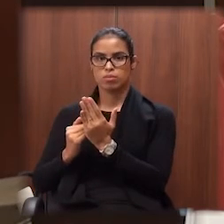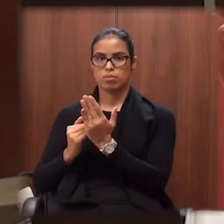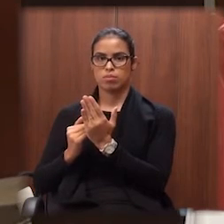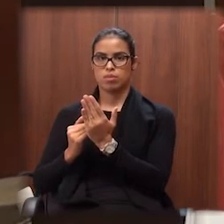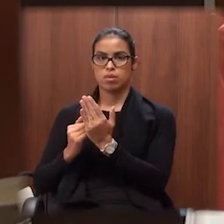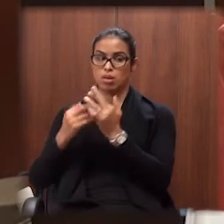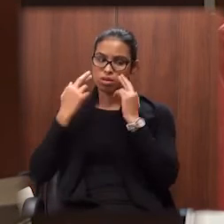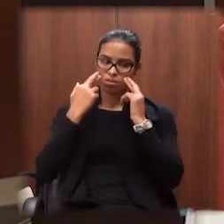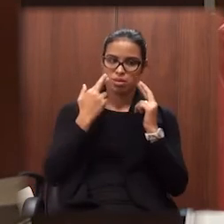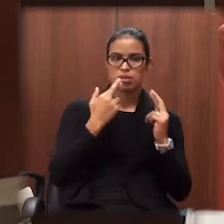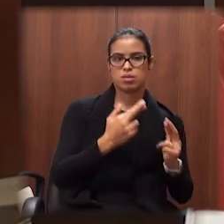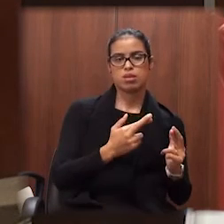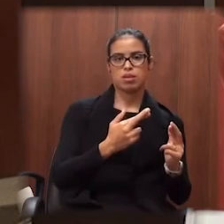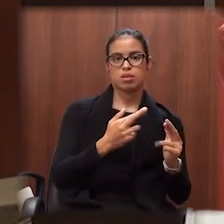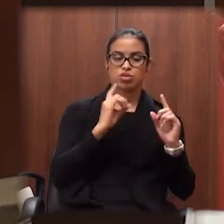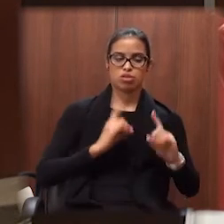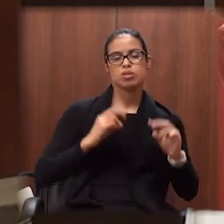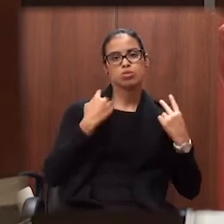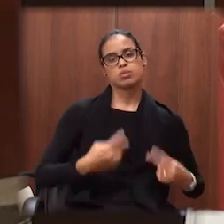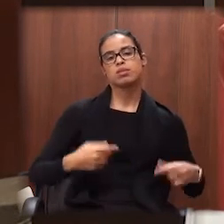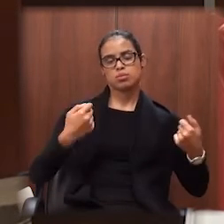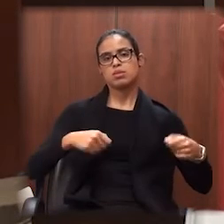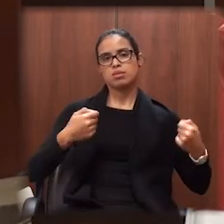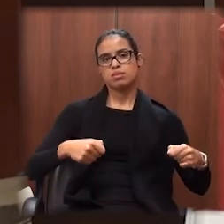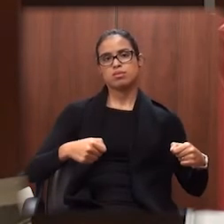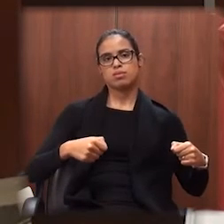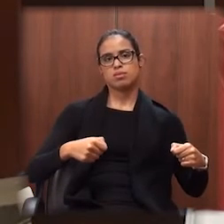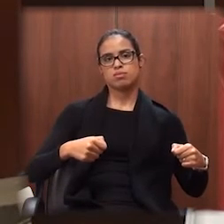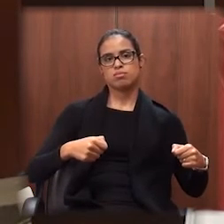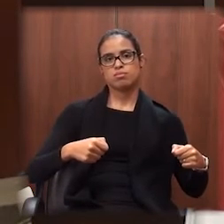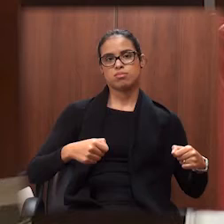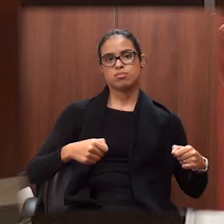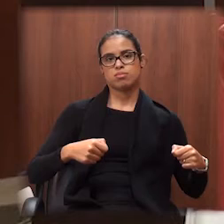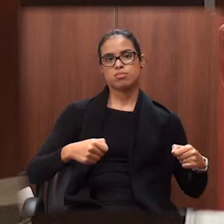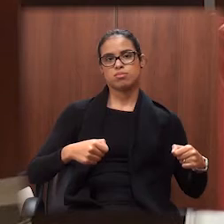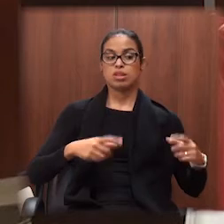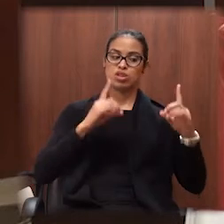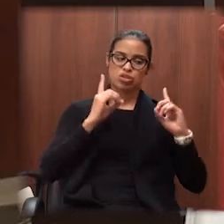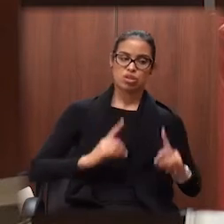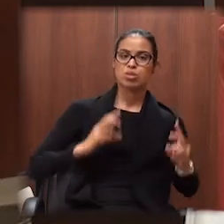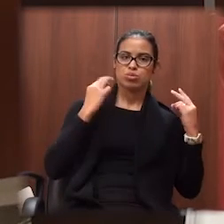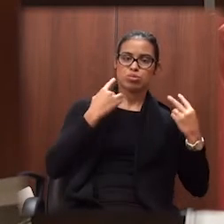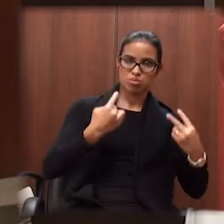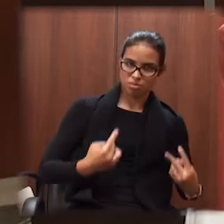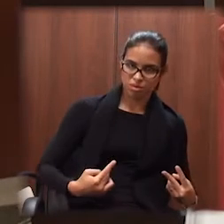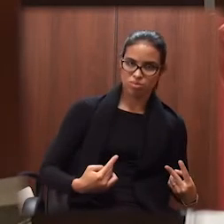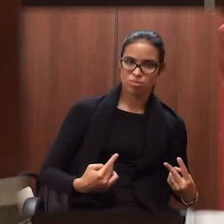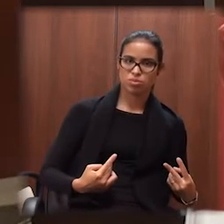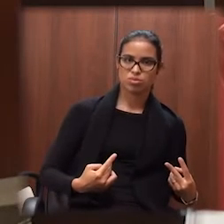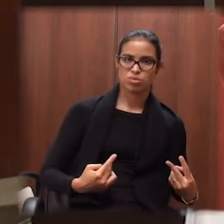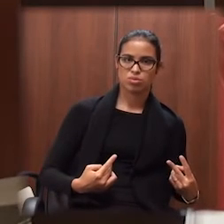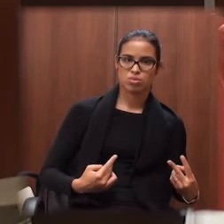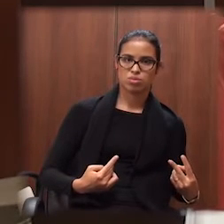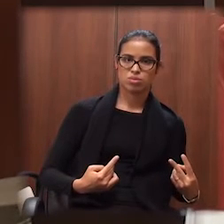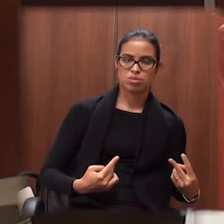respeito e educação e direitos humanos, assim como direitos humanos,